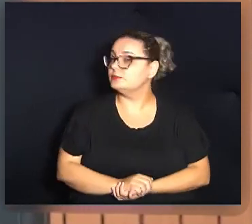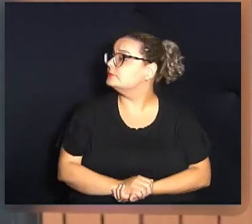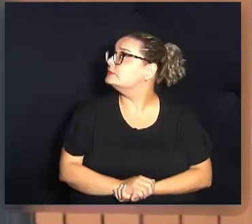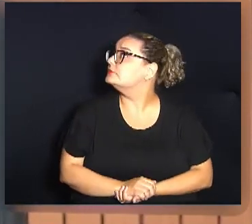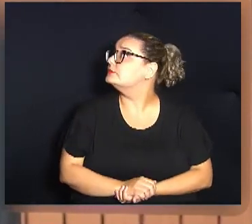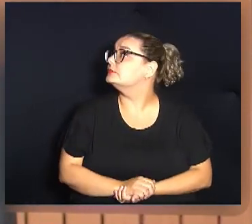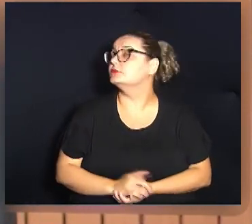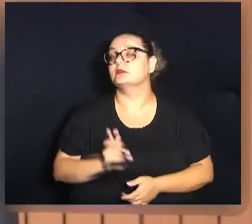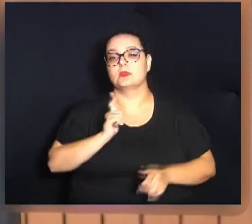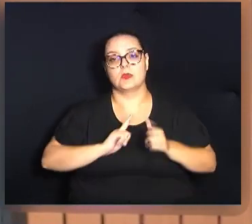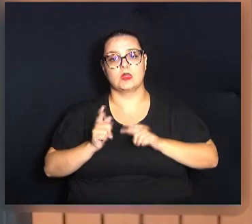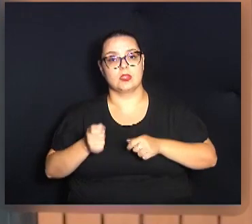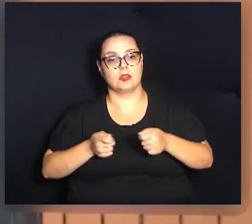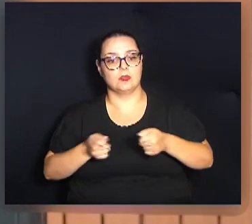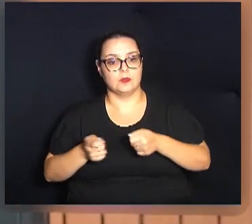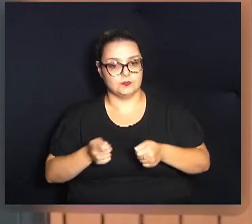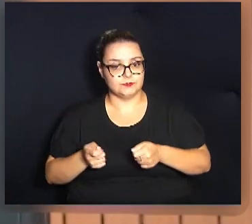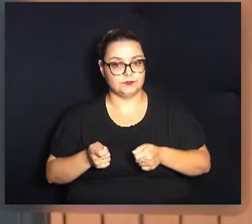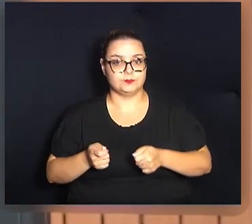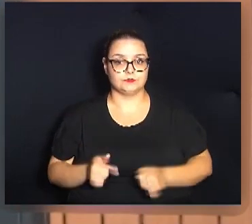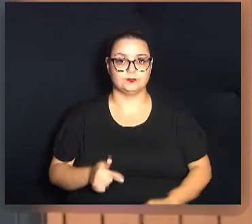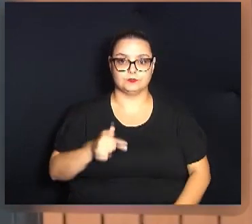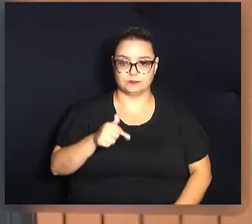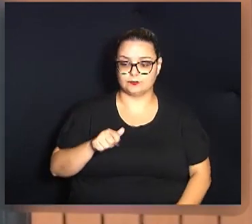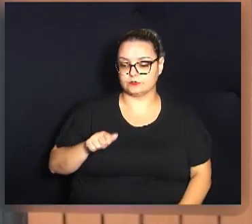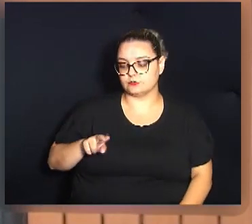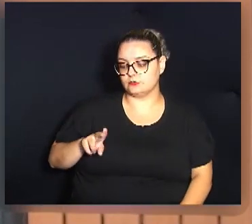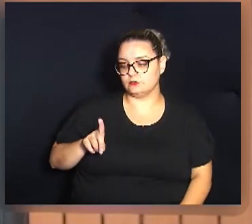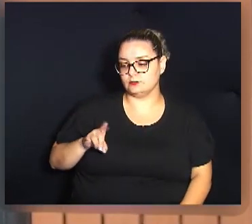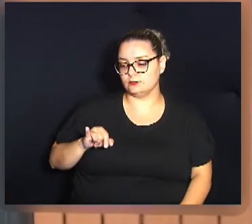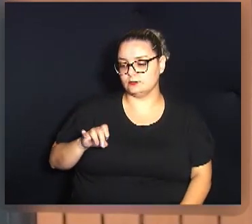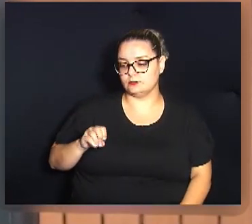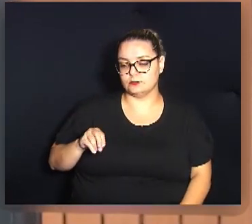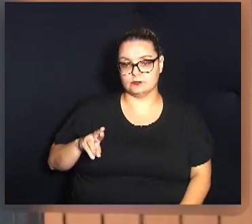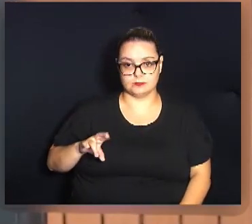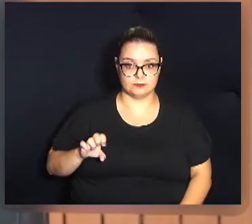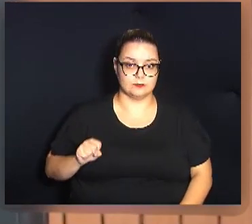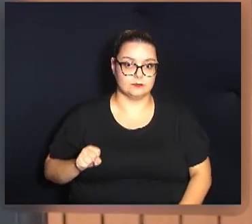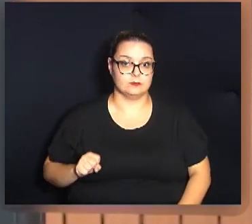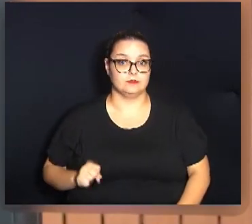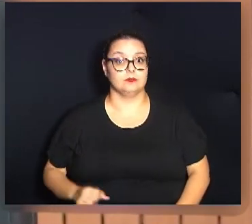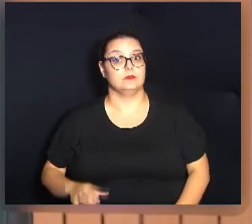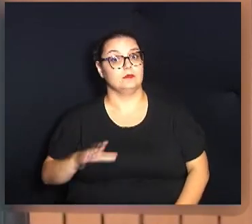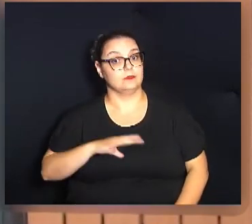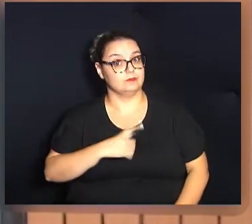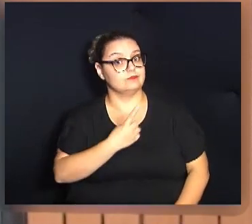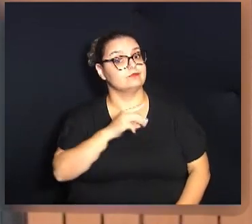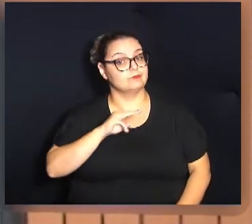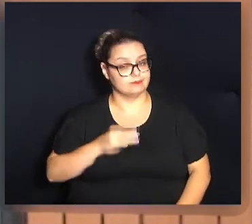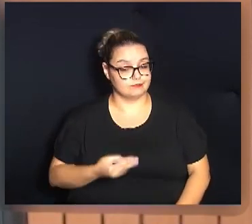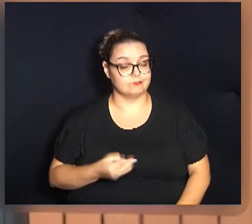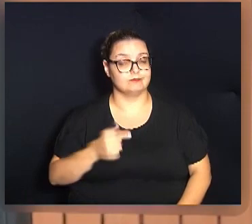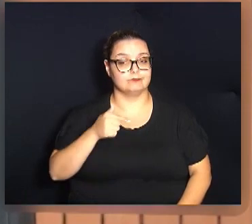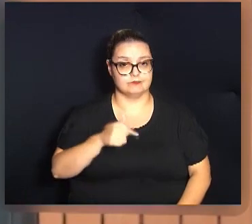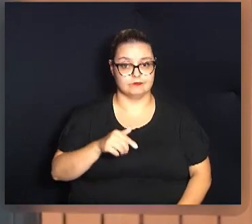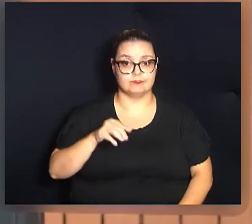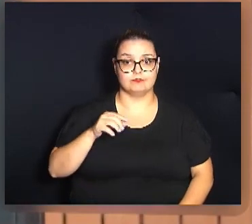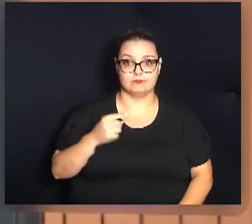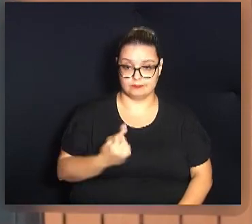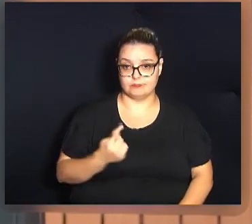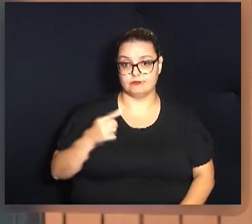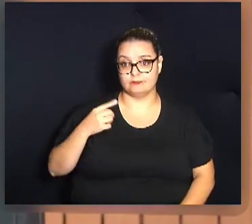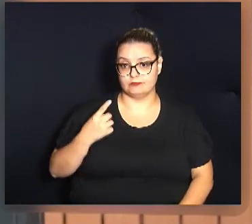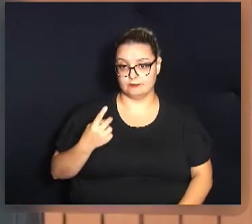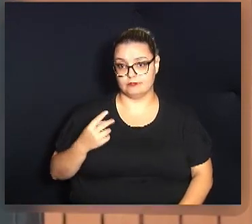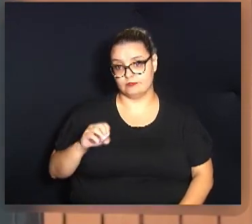gestão e controle, a gente está em 7 auditores. Para o município de 1.200.000 habitantes, a gente acredita que